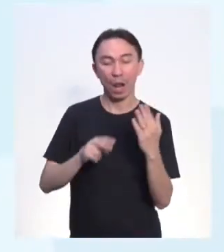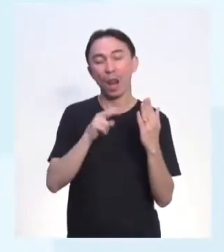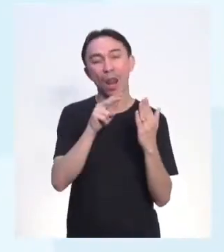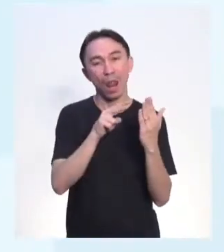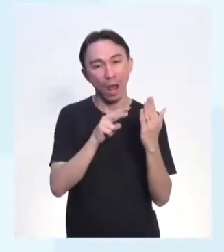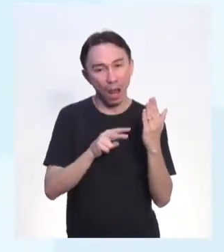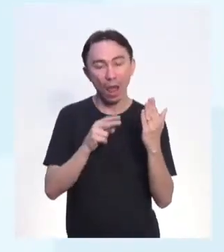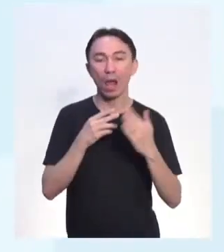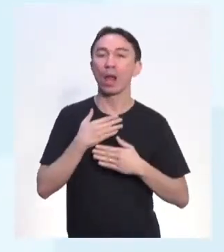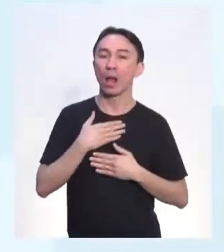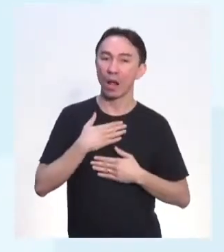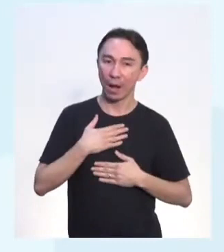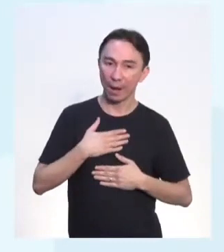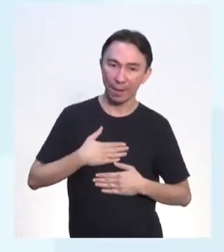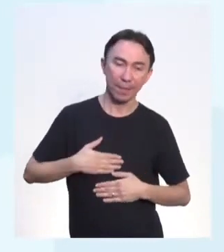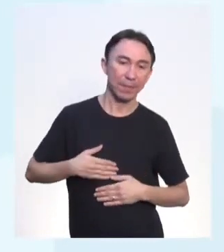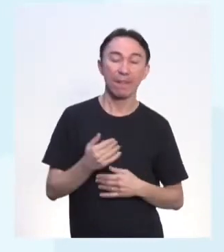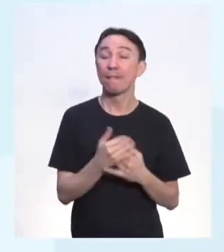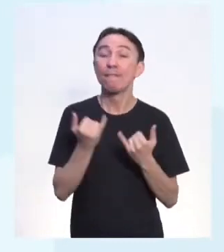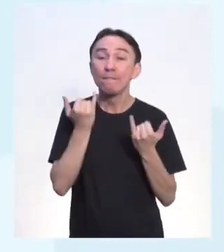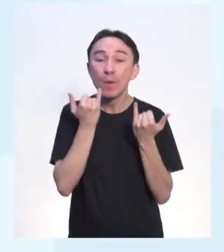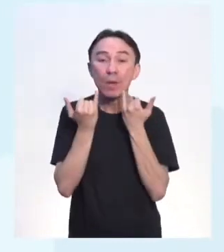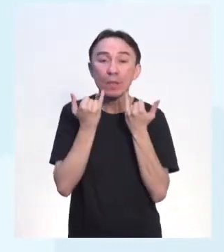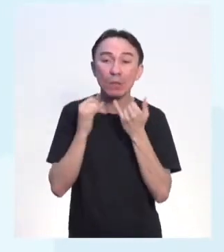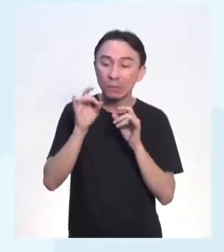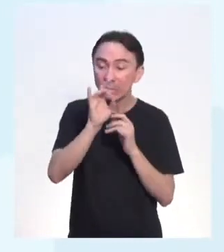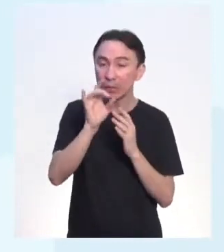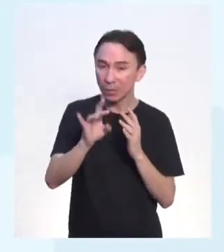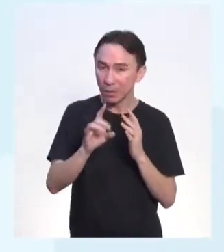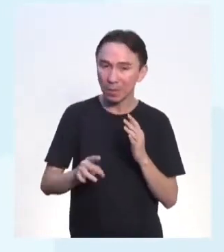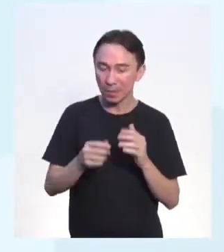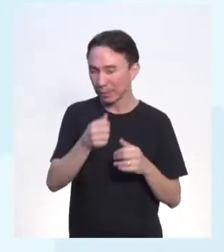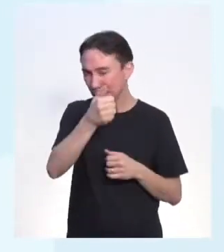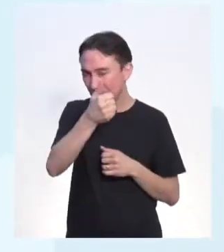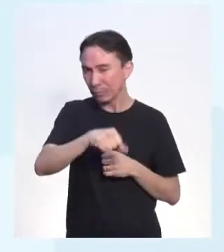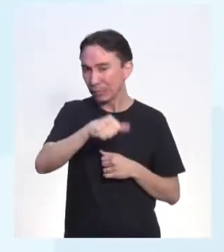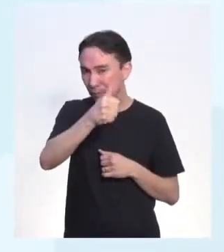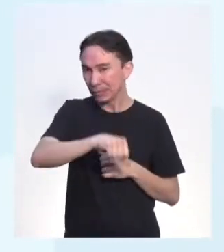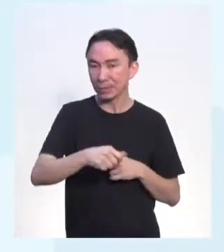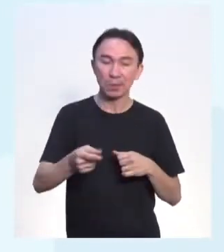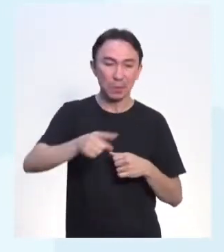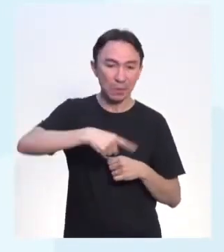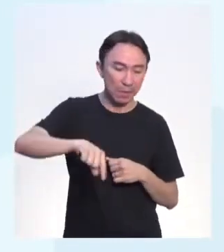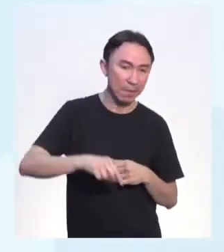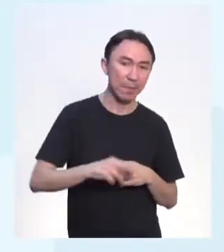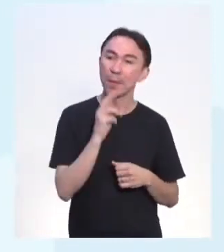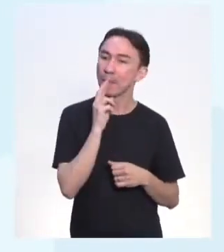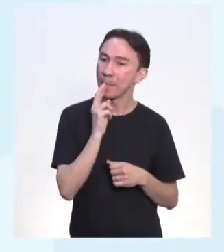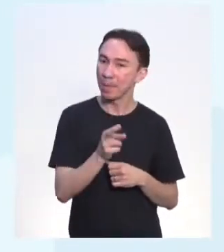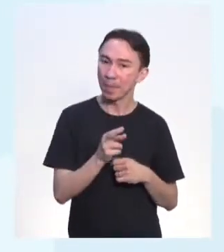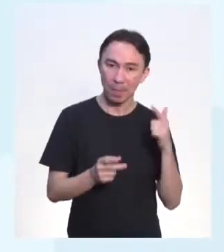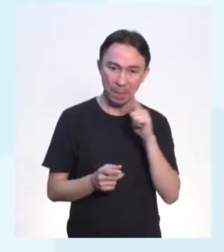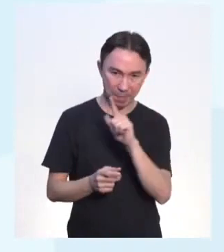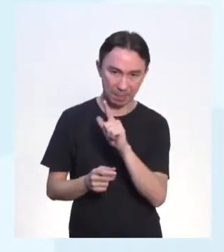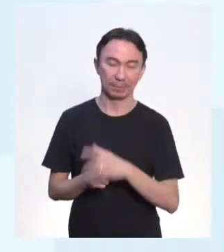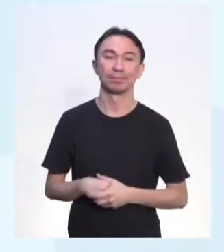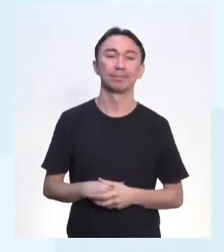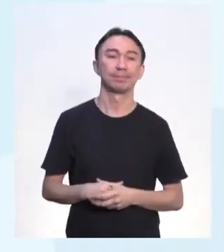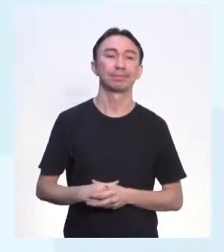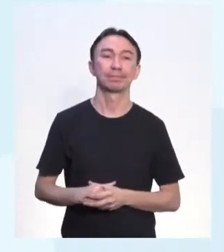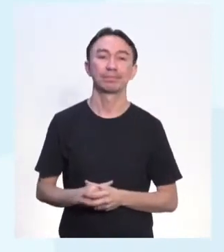analisar o que é cada informação desse exemplo para a gente poder resolver o exemplo, tudo bem? Então, está escrito